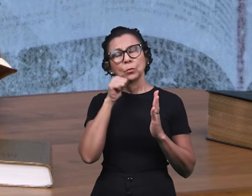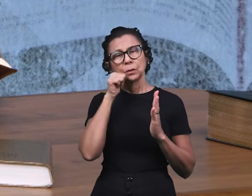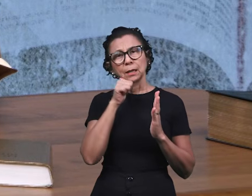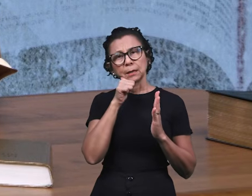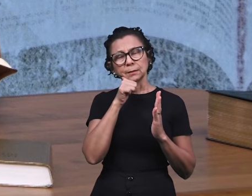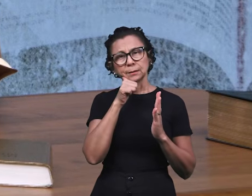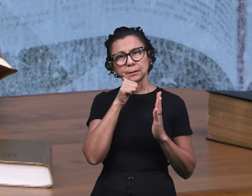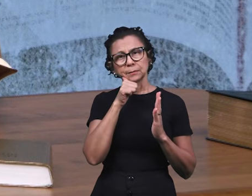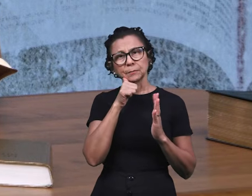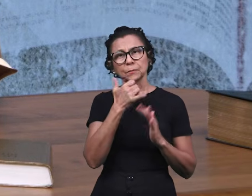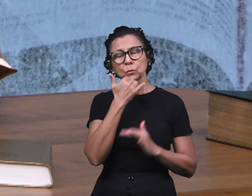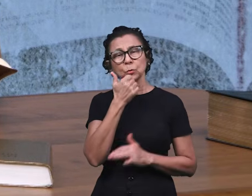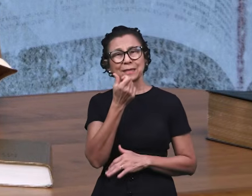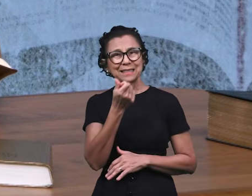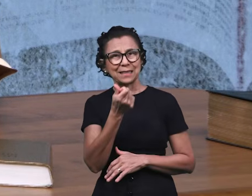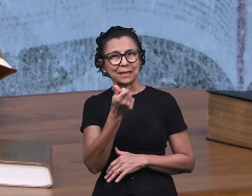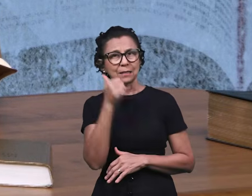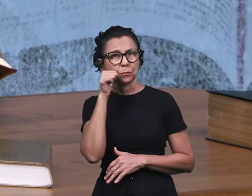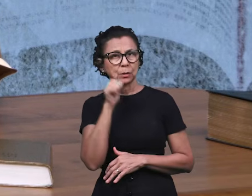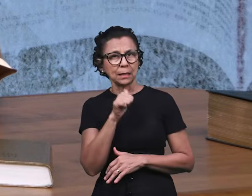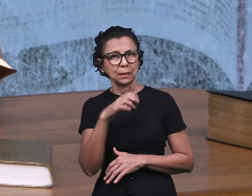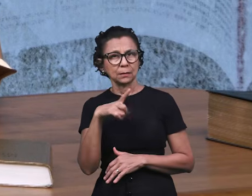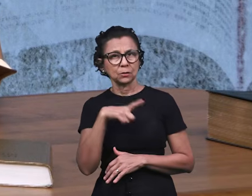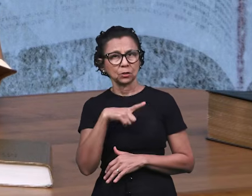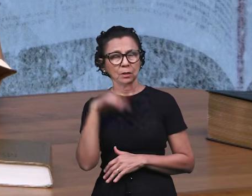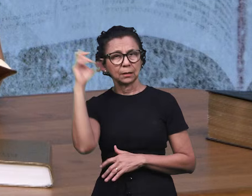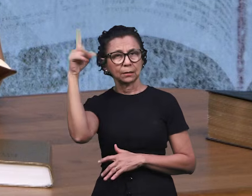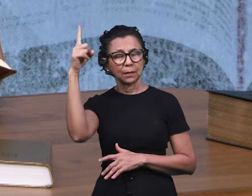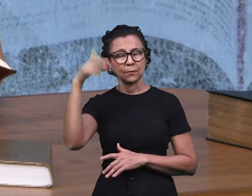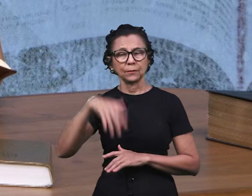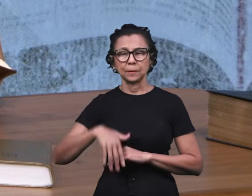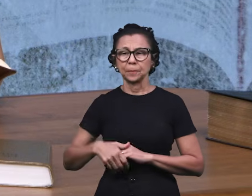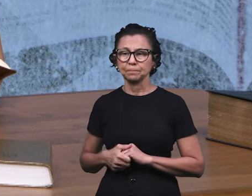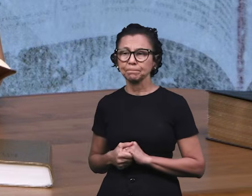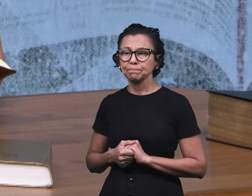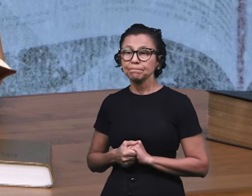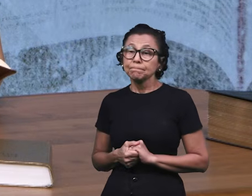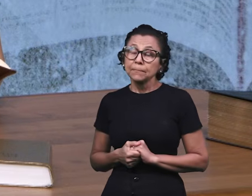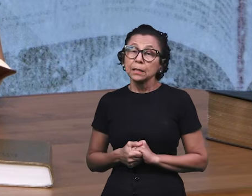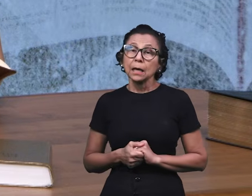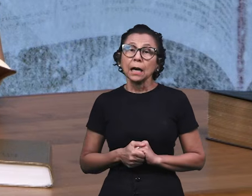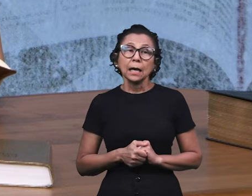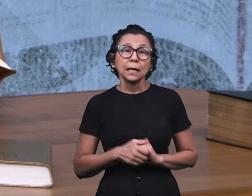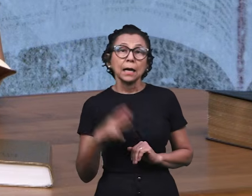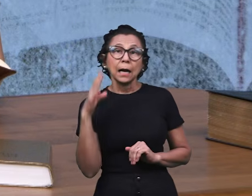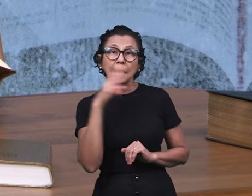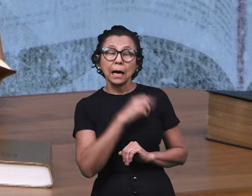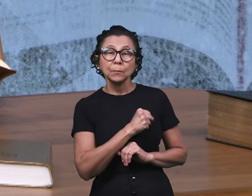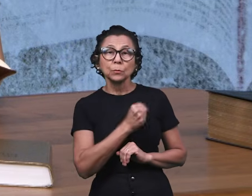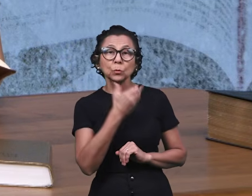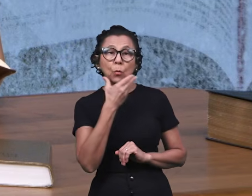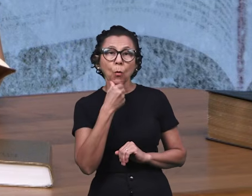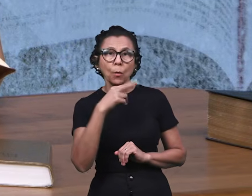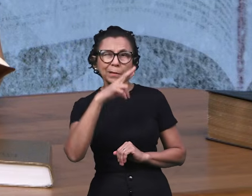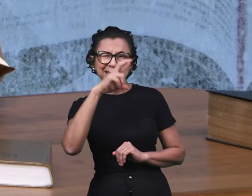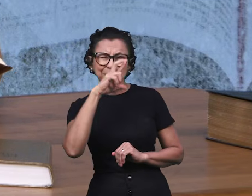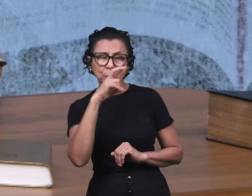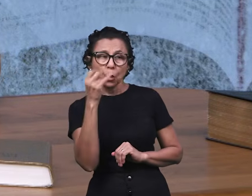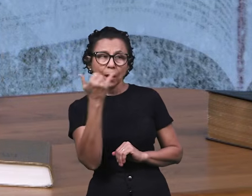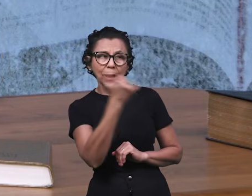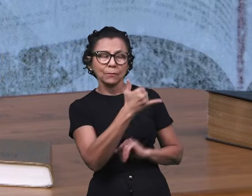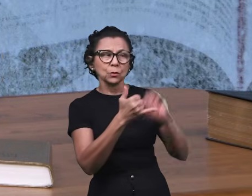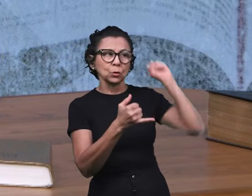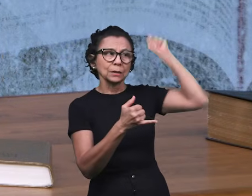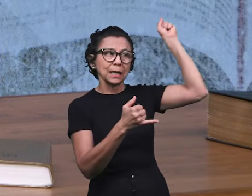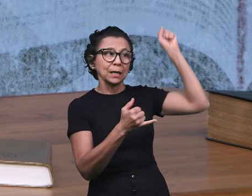Carmelita. E sendo Saul avisado que Davi tinha fugido para Gate, não cuidou mais